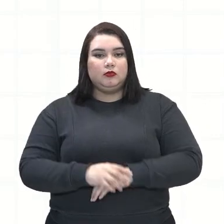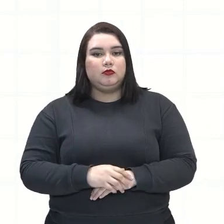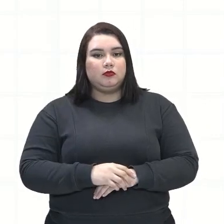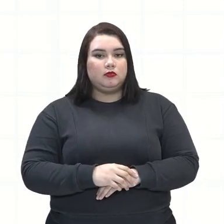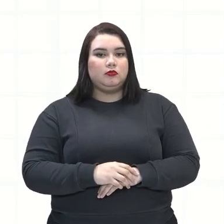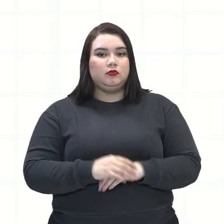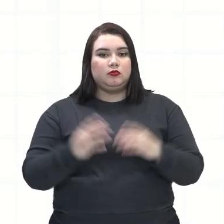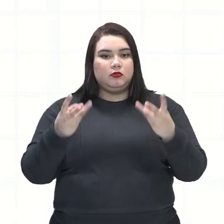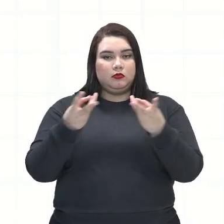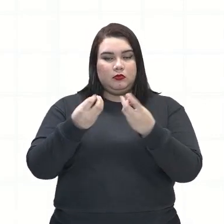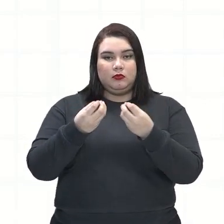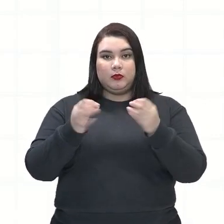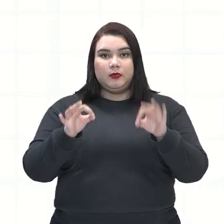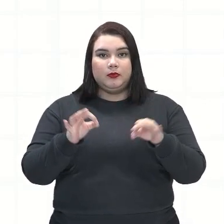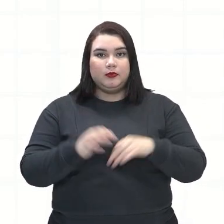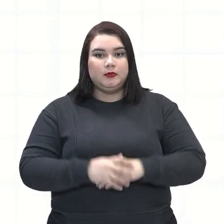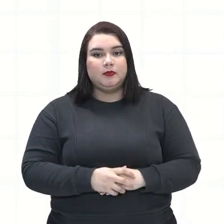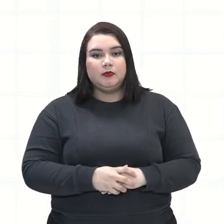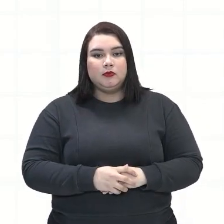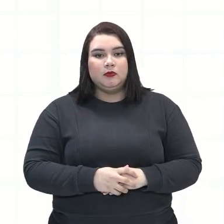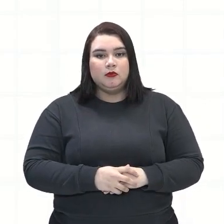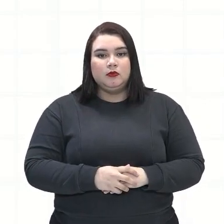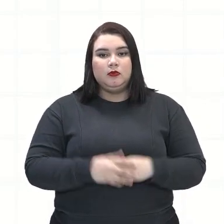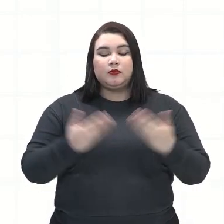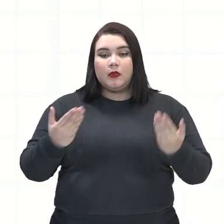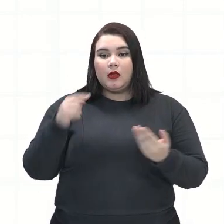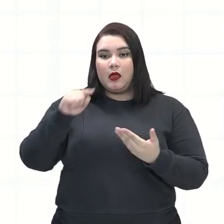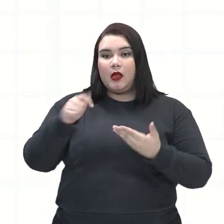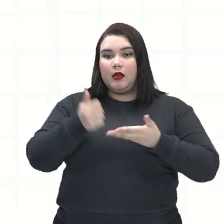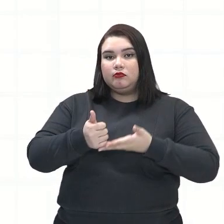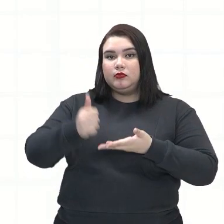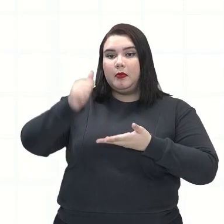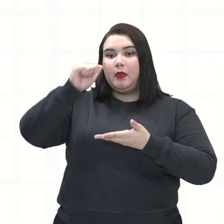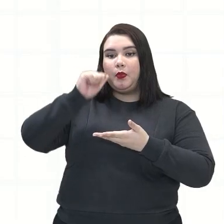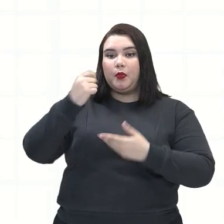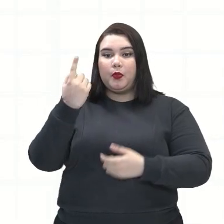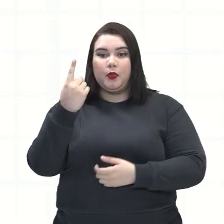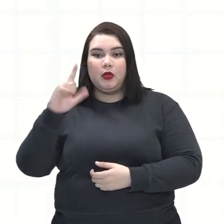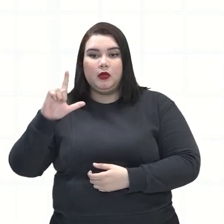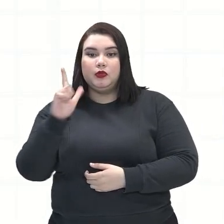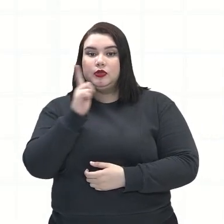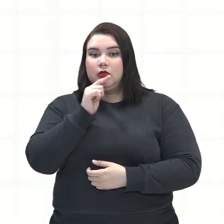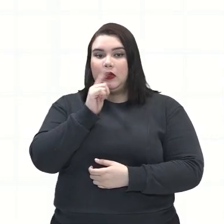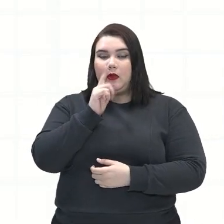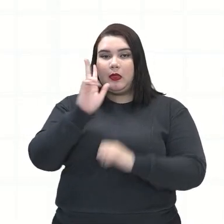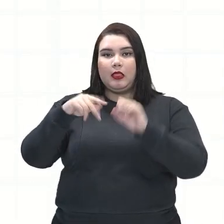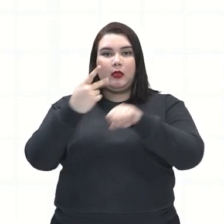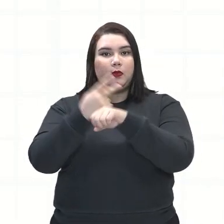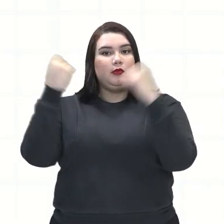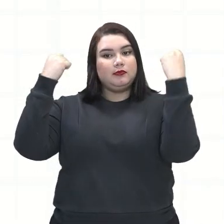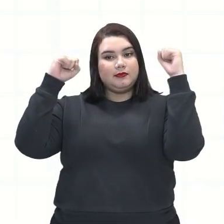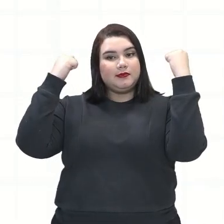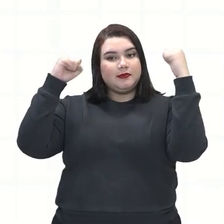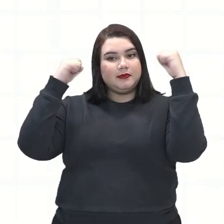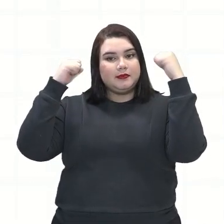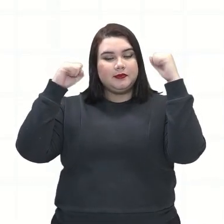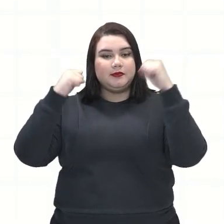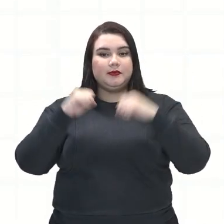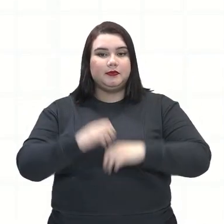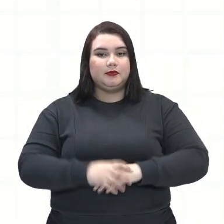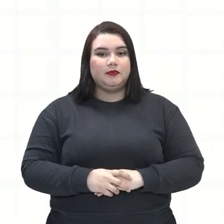essa contabilidade. Então, ela bebeu 1 litro de água depois de fazer exercícios.